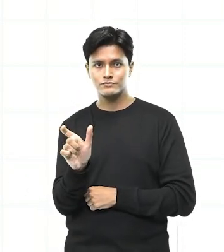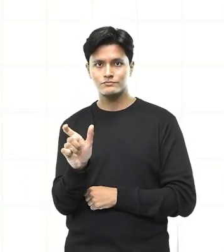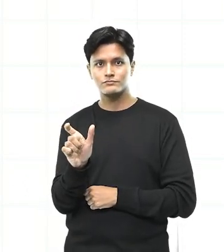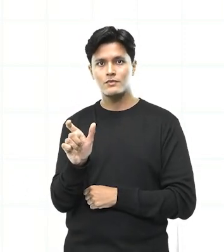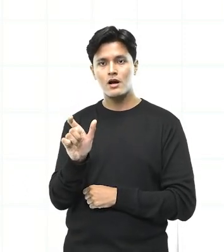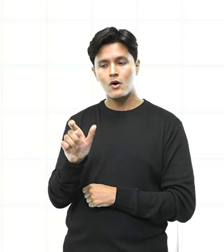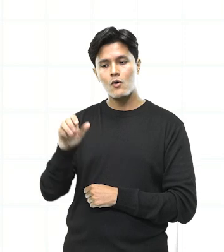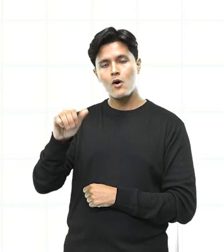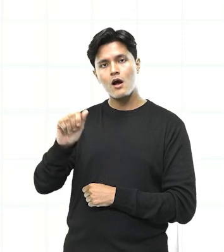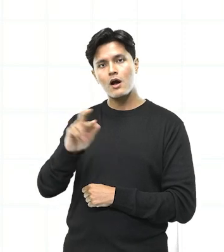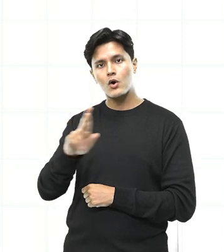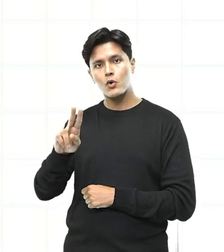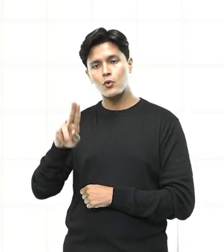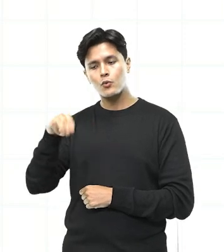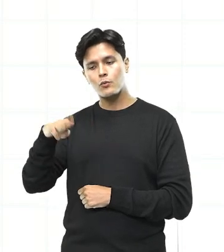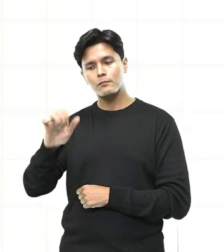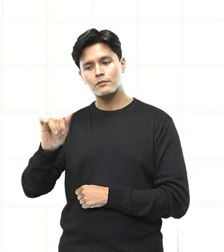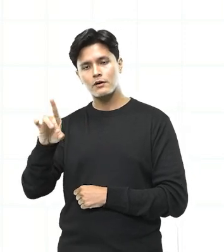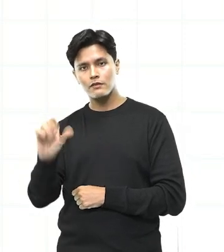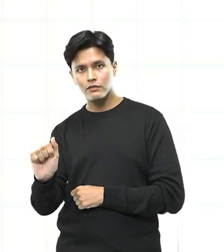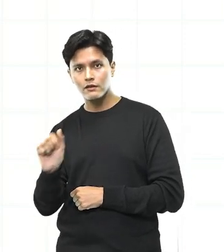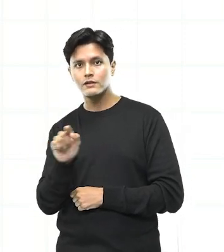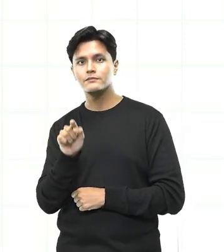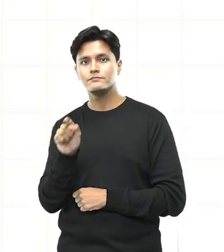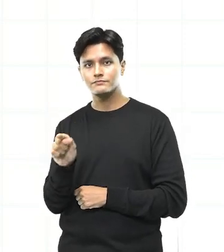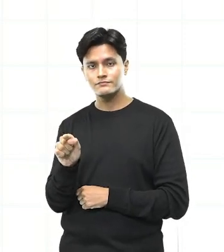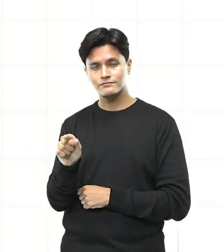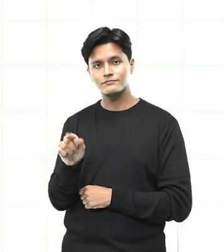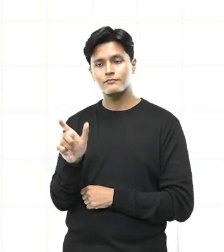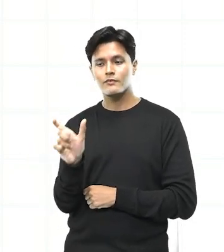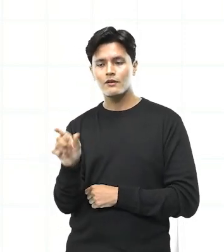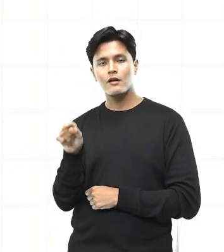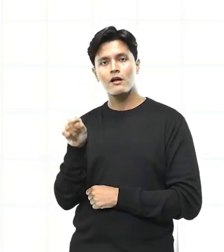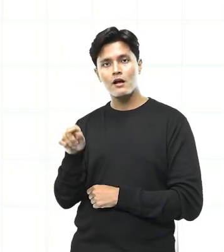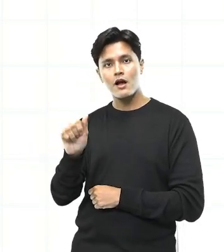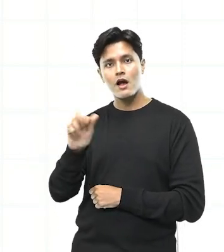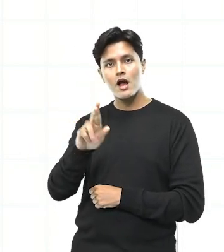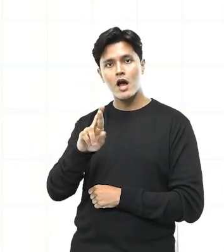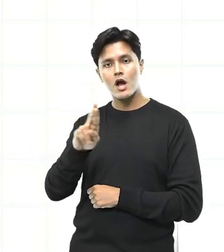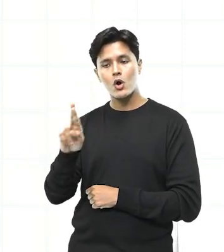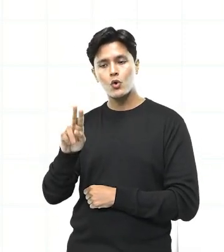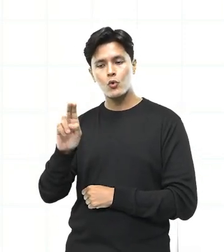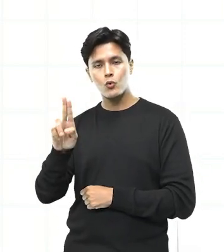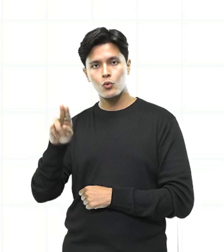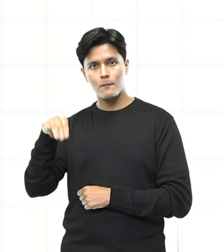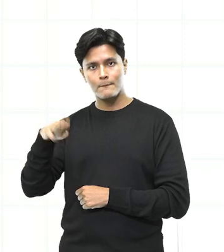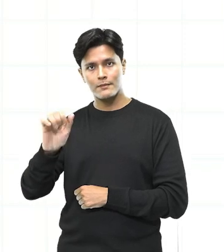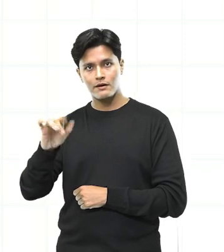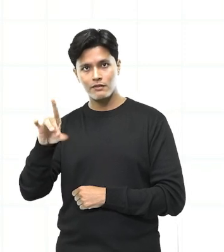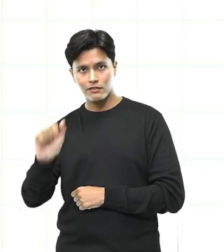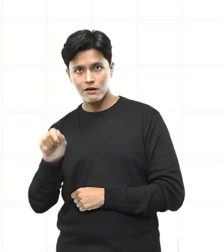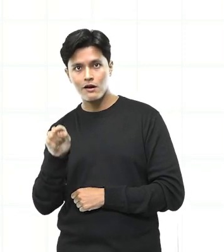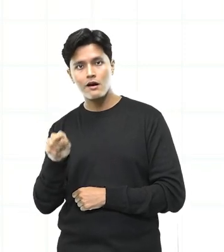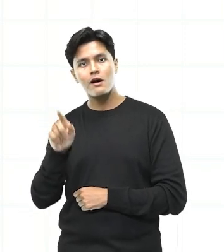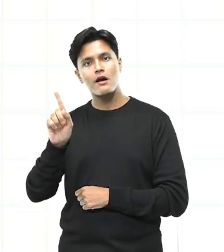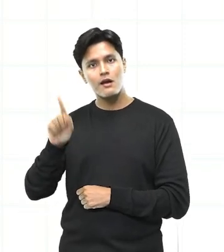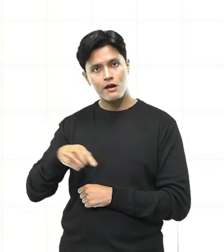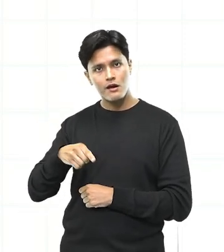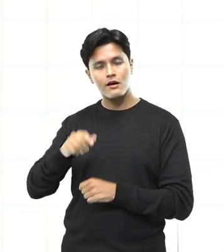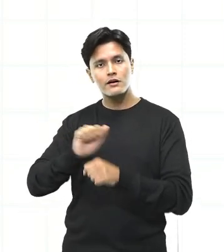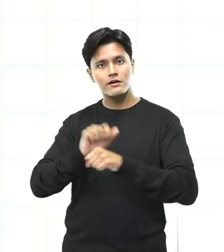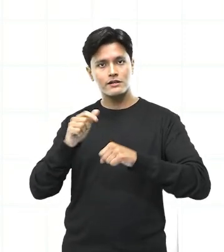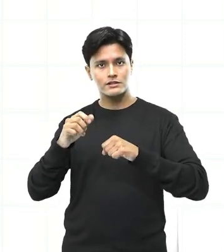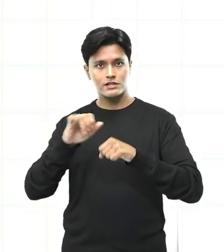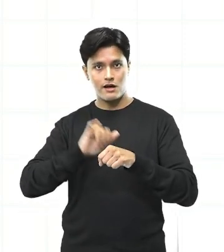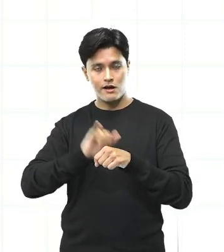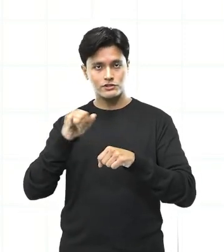Arrumada é um adjetivo, então está é um verbo e arrumada é um adjetivo. Ok? Quando eu digo que